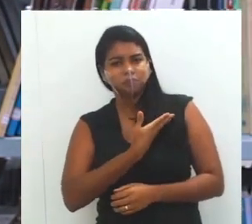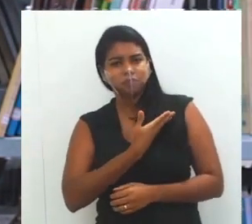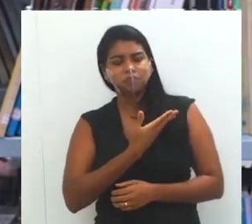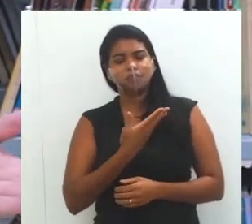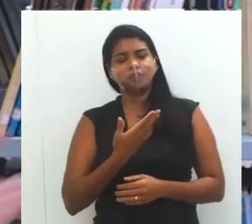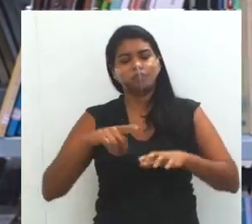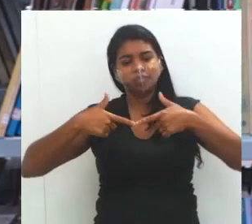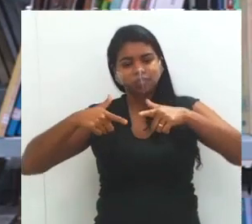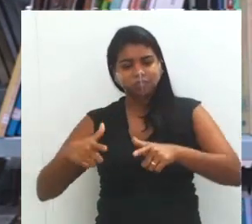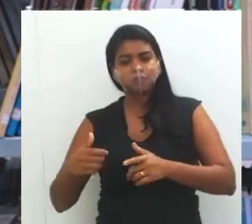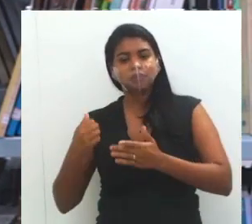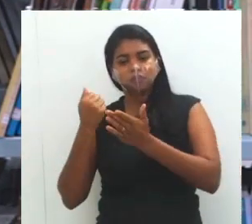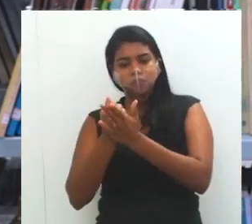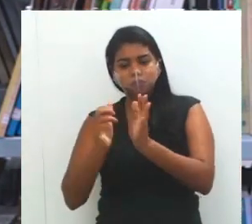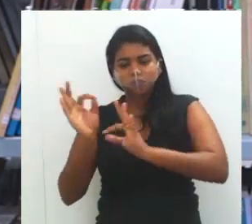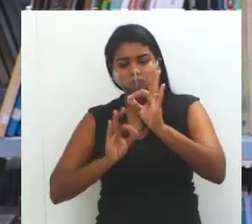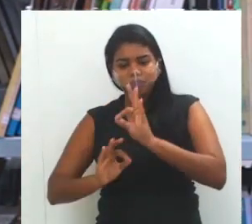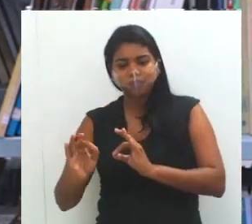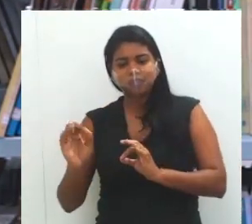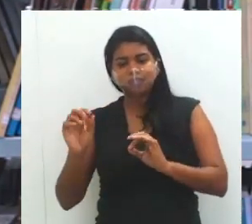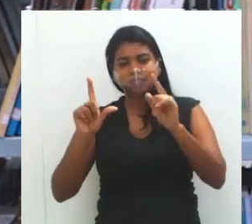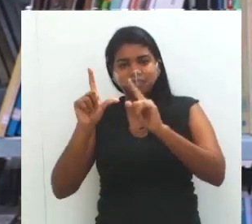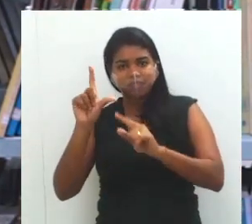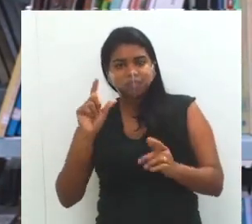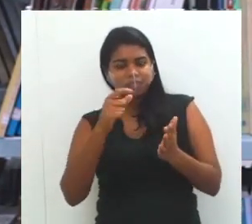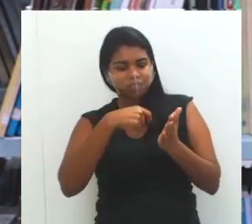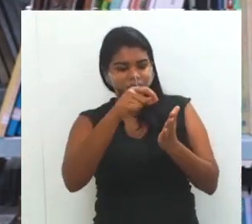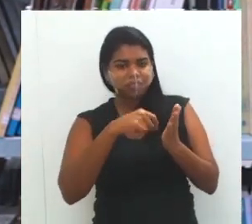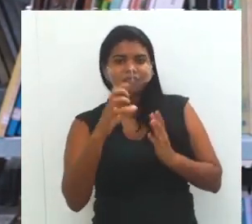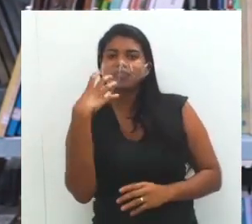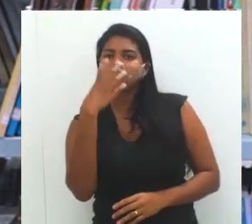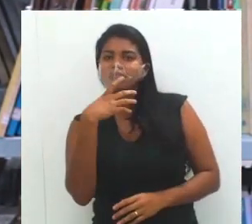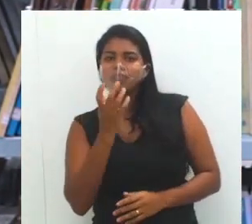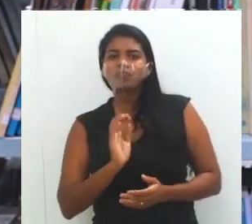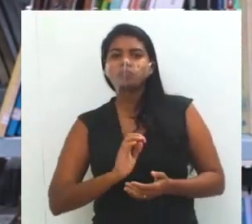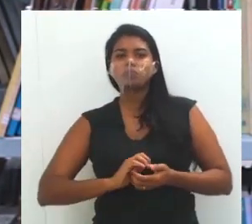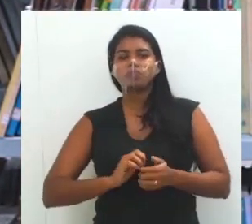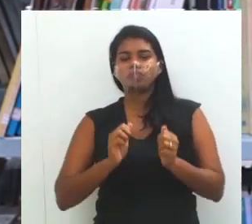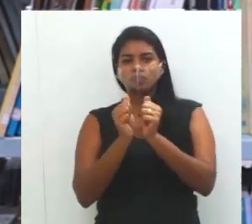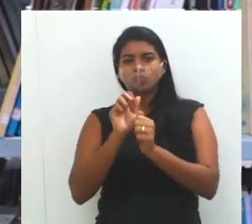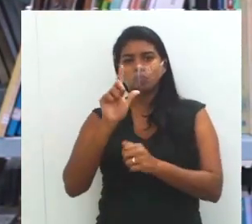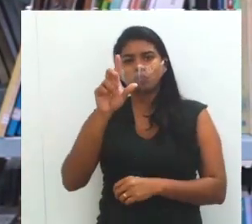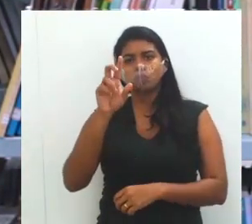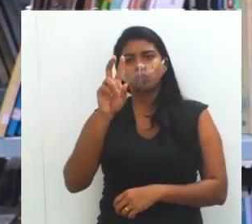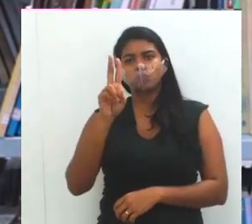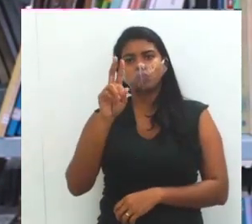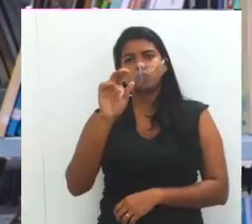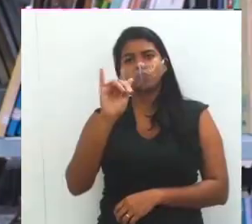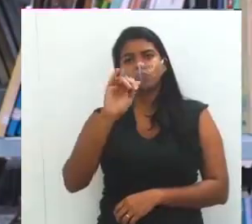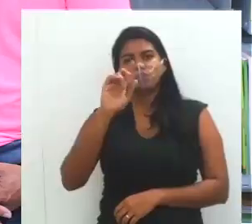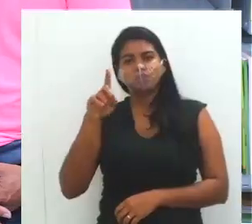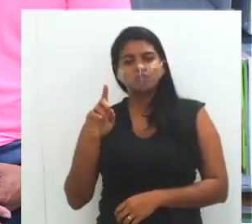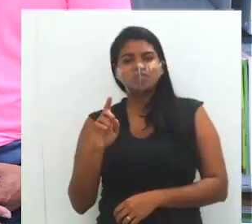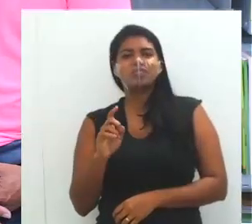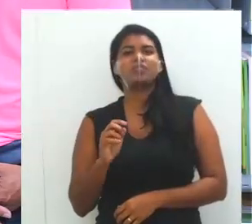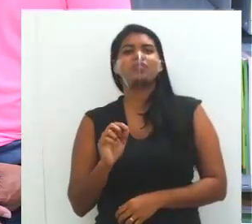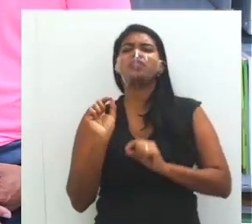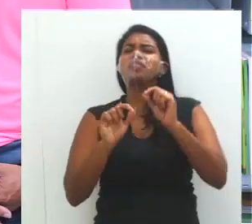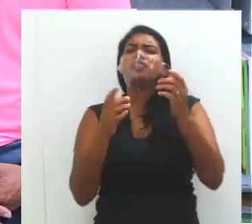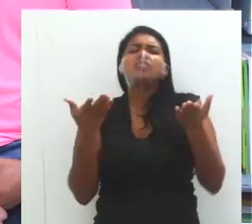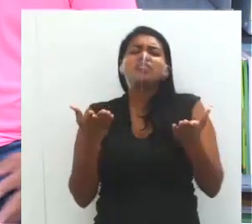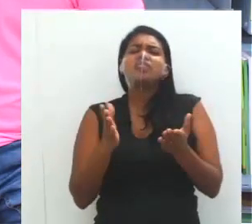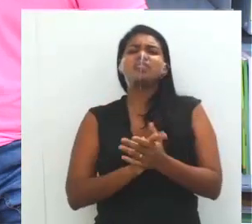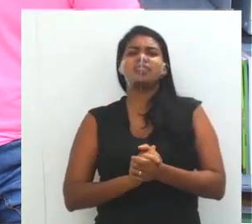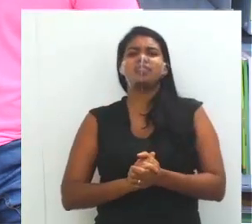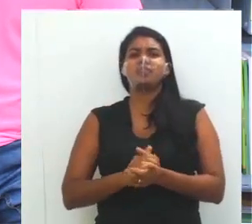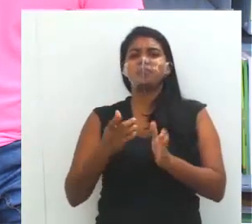como eu já falei anteriormente, foi um dos grandes parceiros musicais do nosso Luiz Gonzaga. Mas quem será esse Humberto